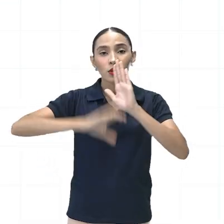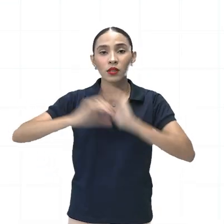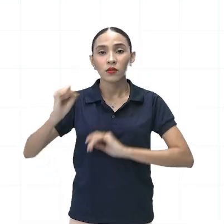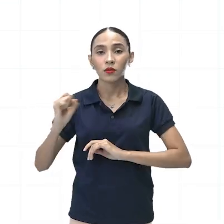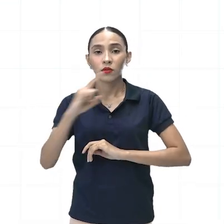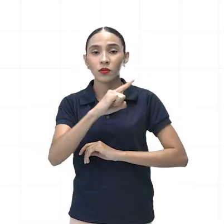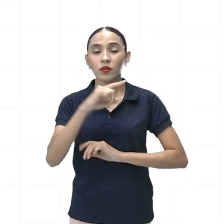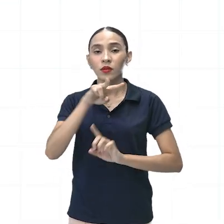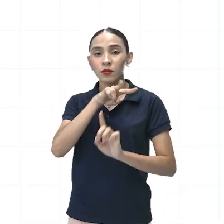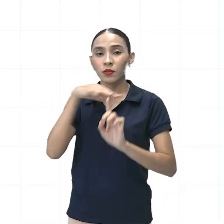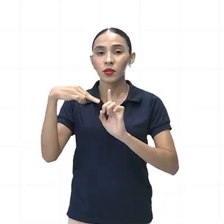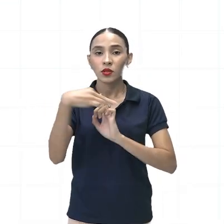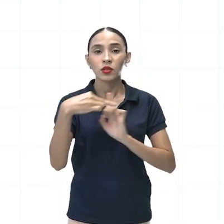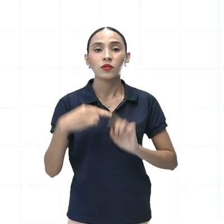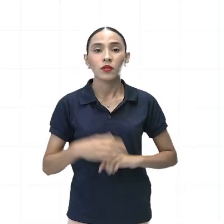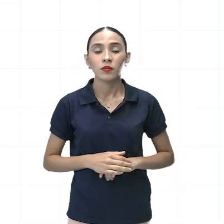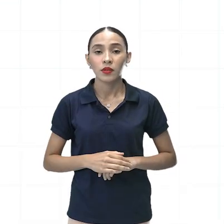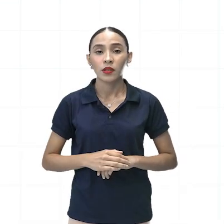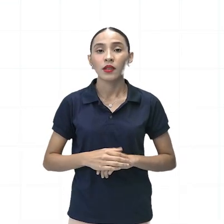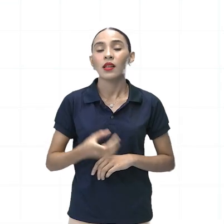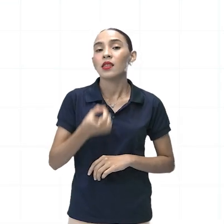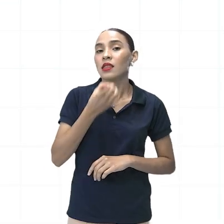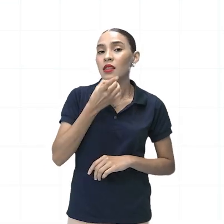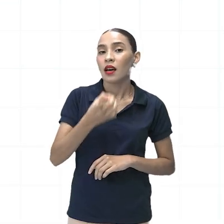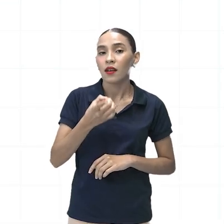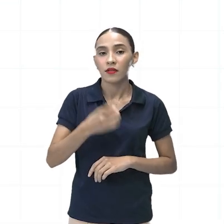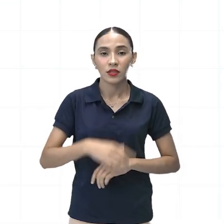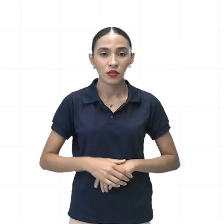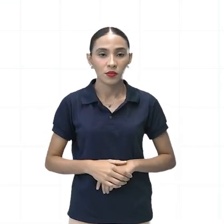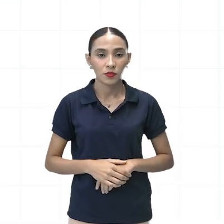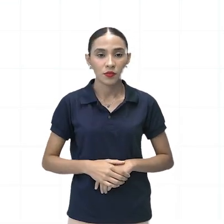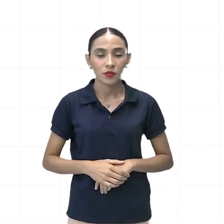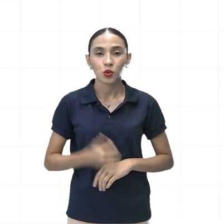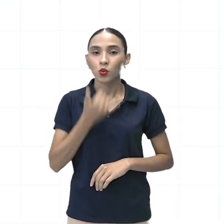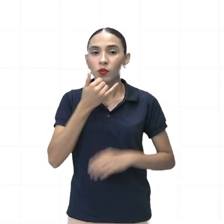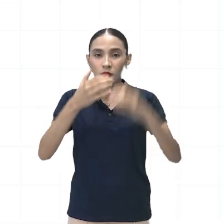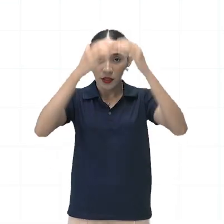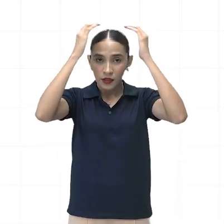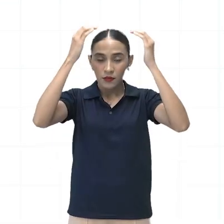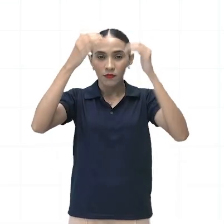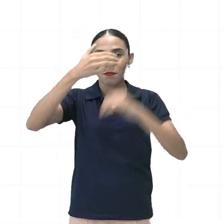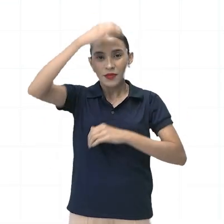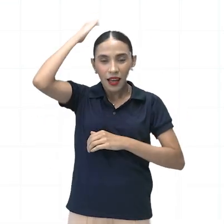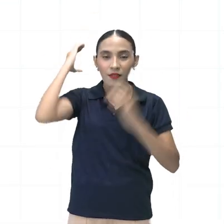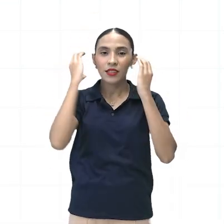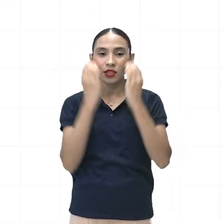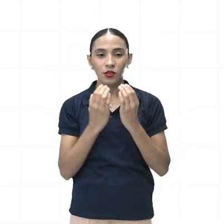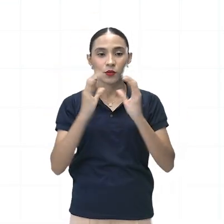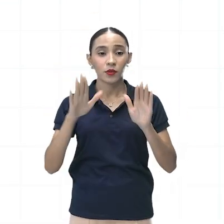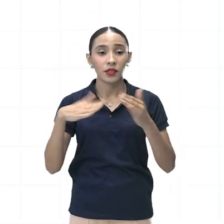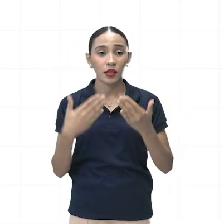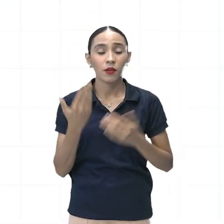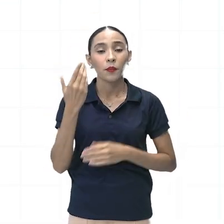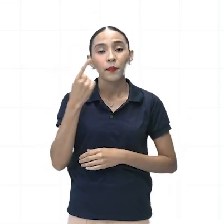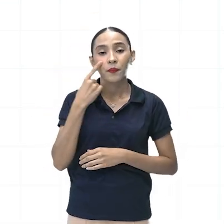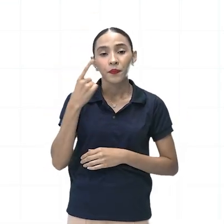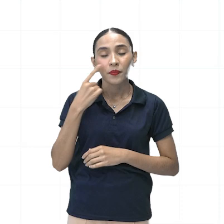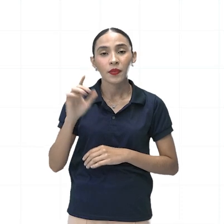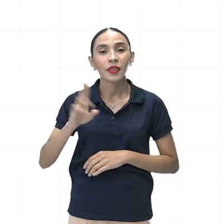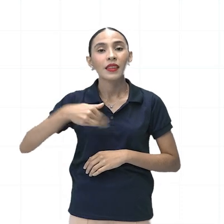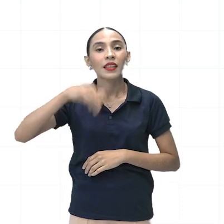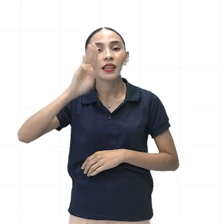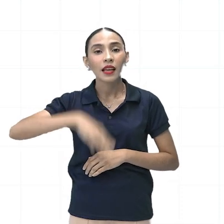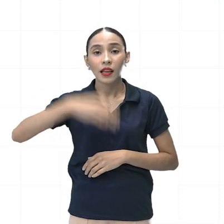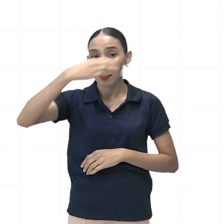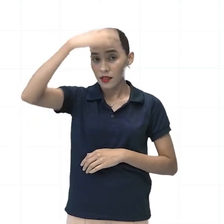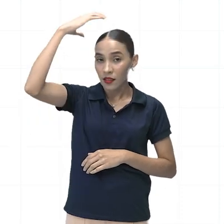da perspectiva do darwinismo. Bem, então vamos aqui observar quem foi Darwin